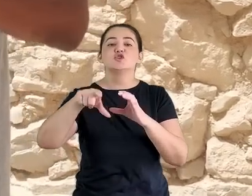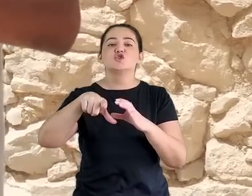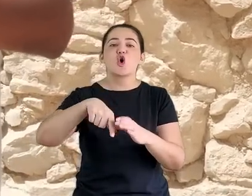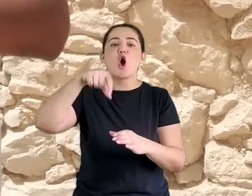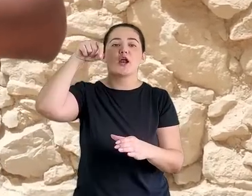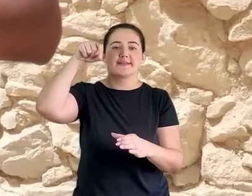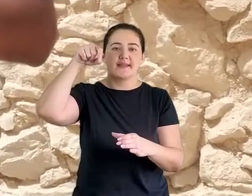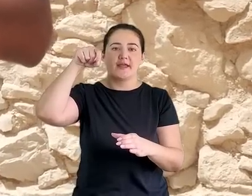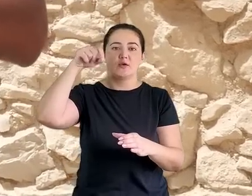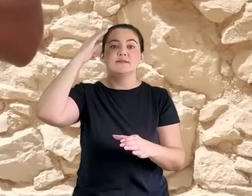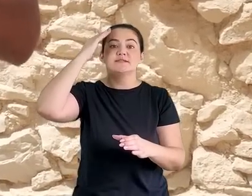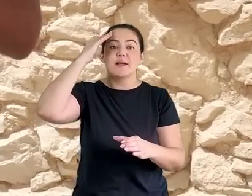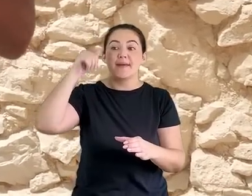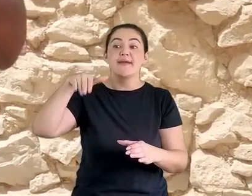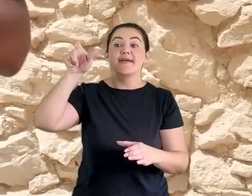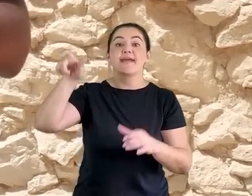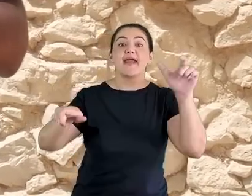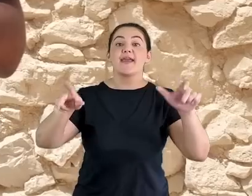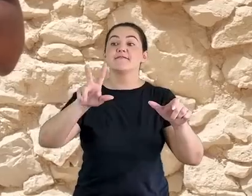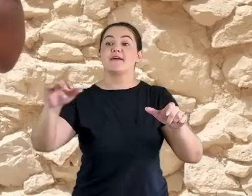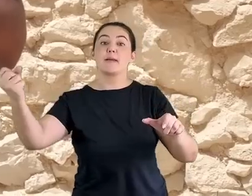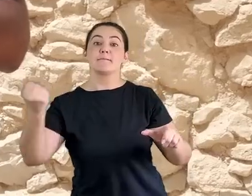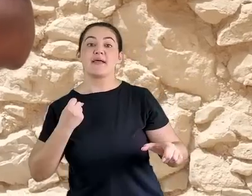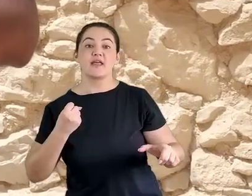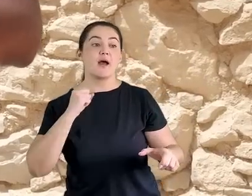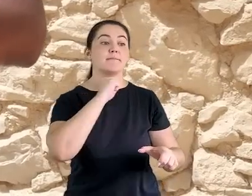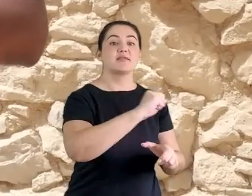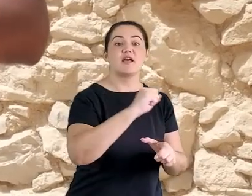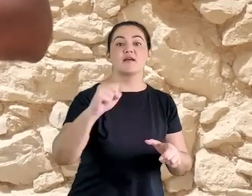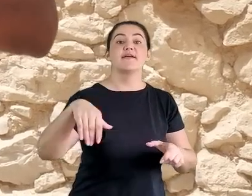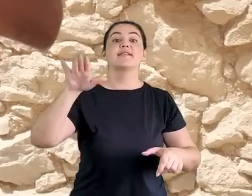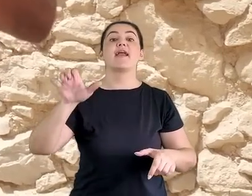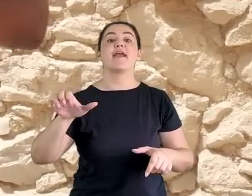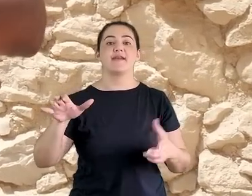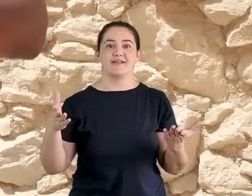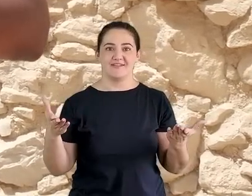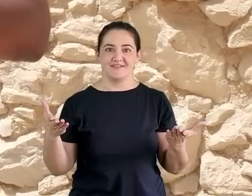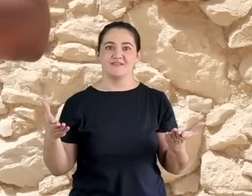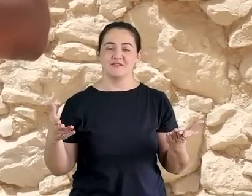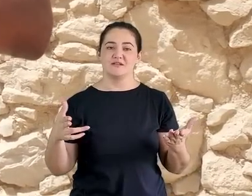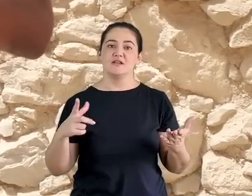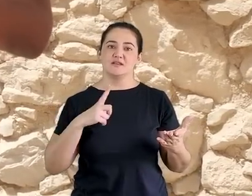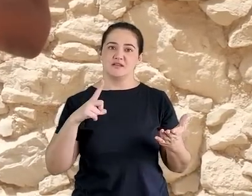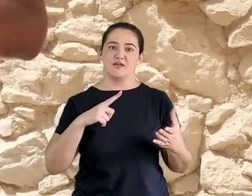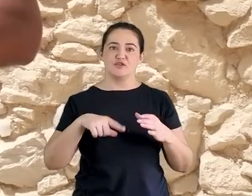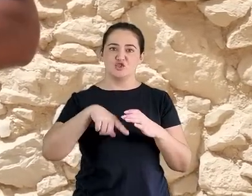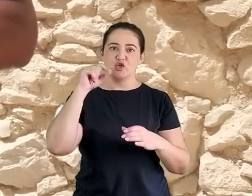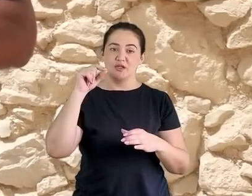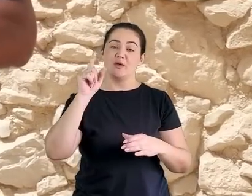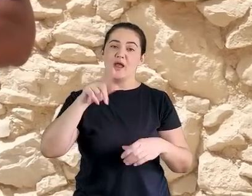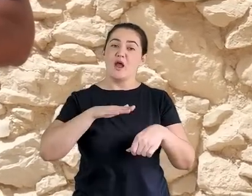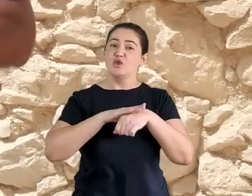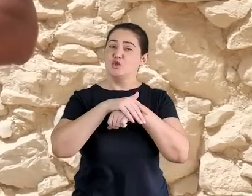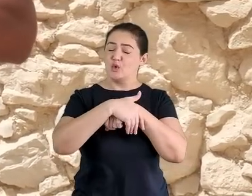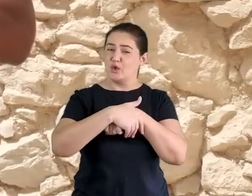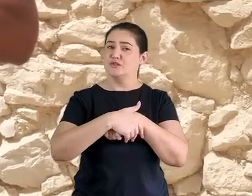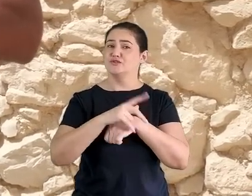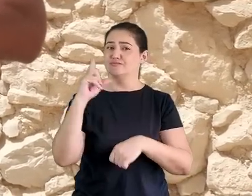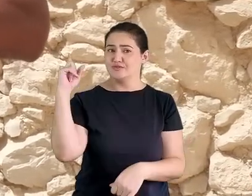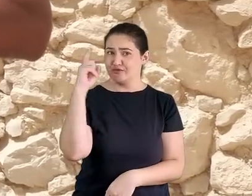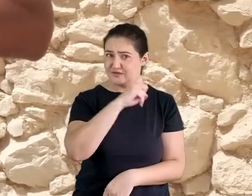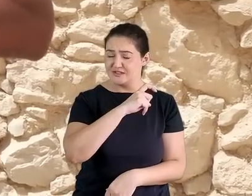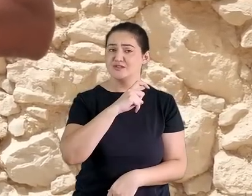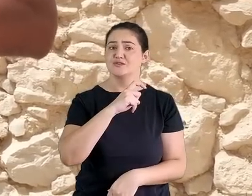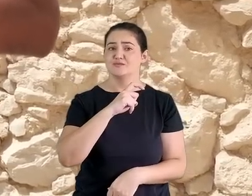mencionado por Flávio Josefo, onde eles decidiram quem mataria quem. Uma noite trágica, um